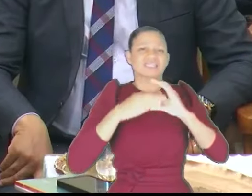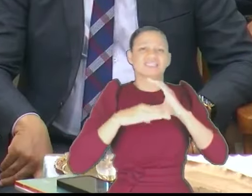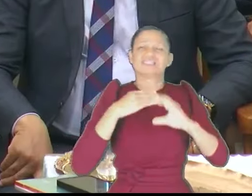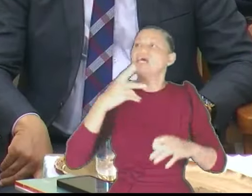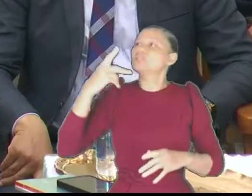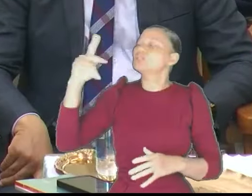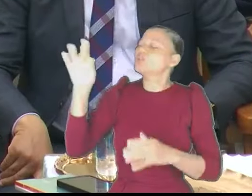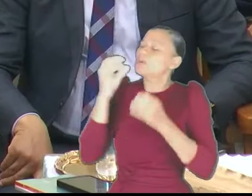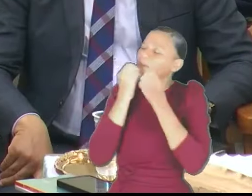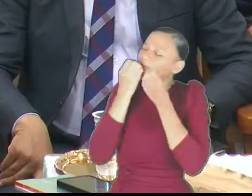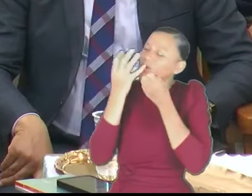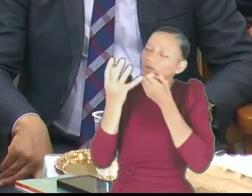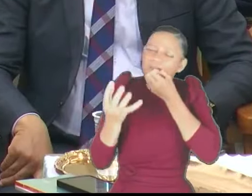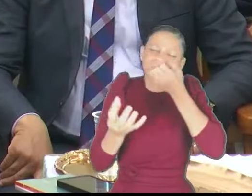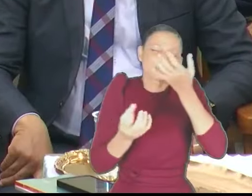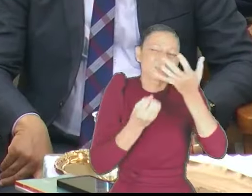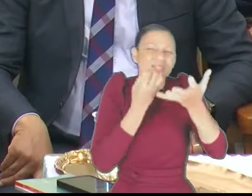bondade todos os.